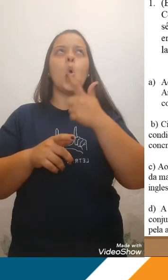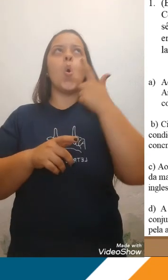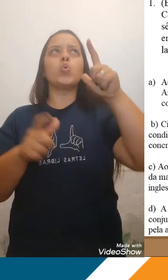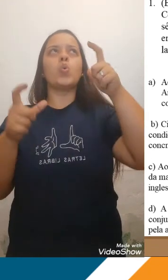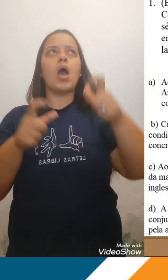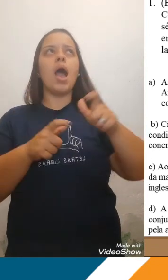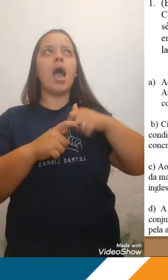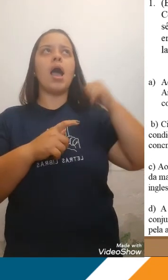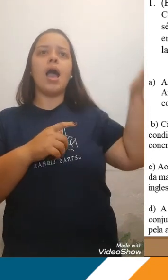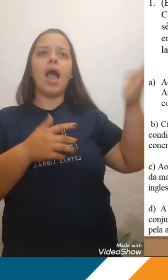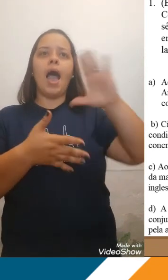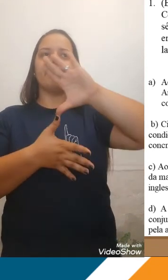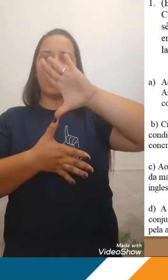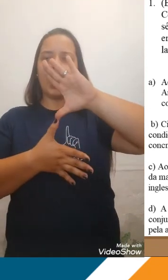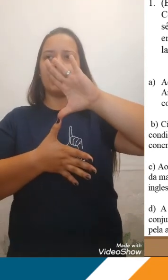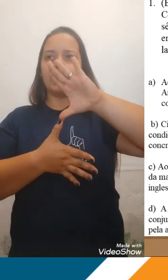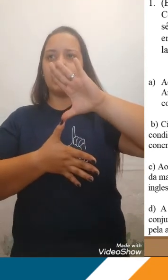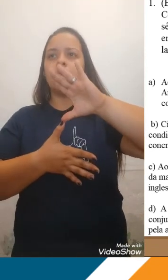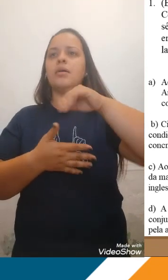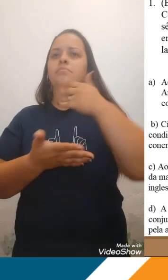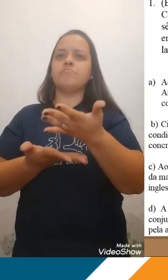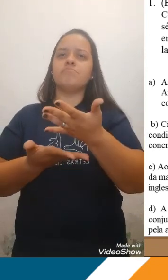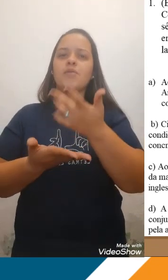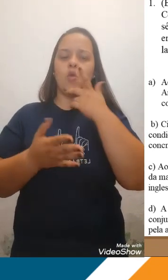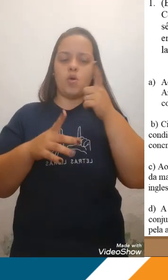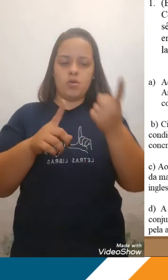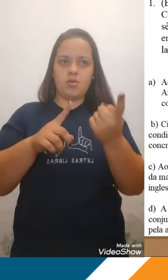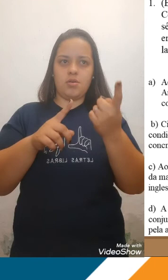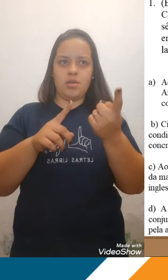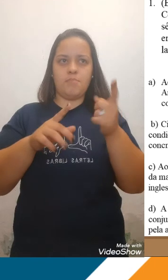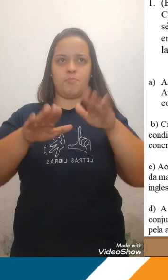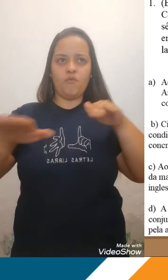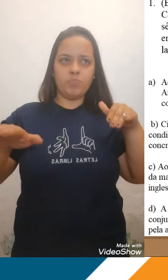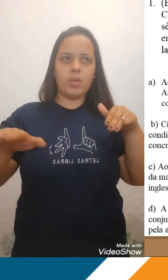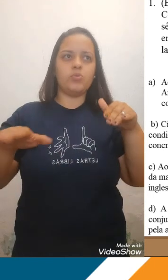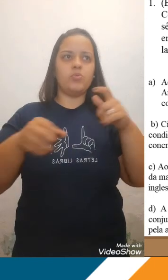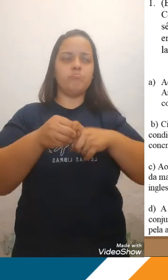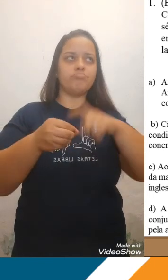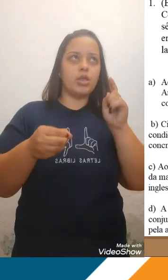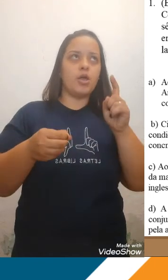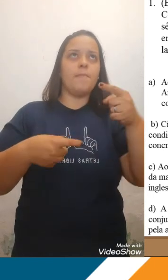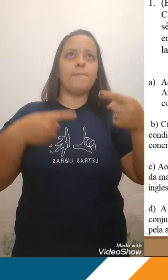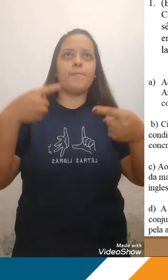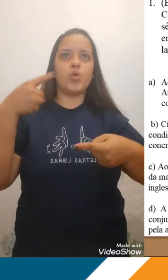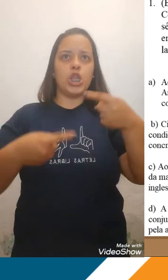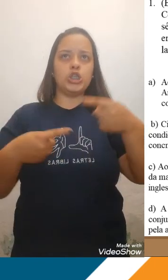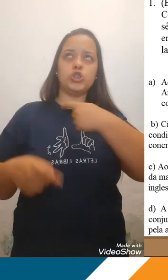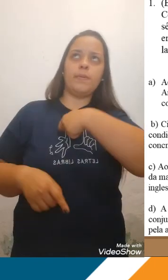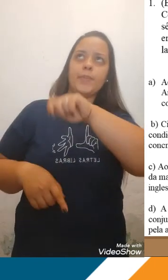lado do Atlântico, ou seja, na América. Por esta razão, não condiz afirmar que os movimentos de emancipação política das